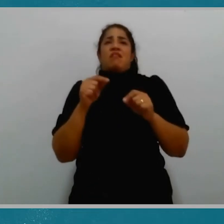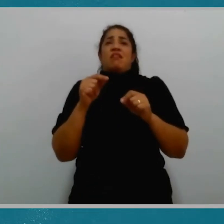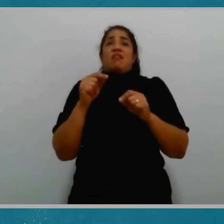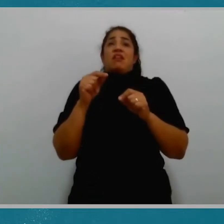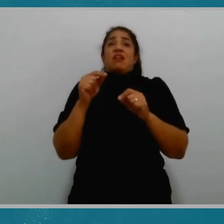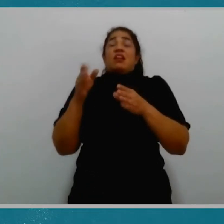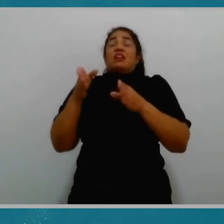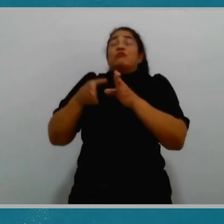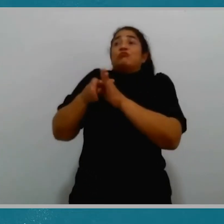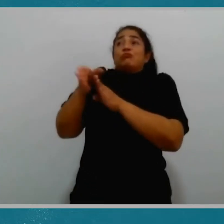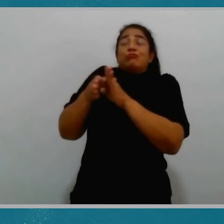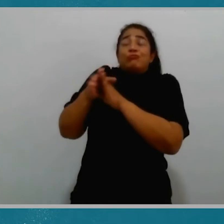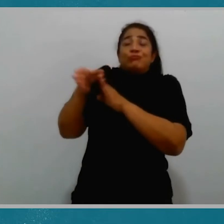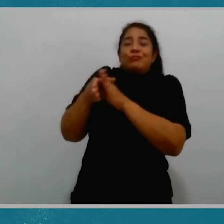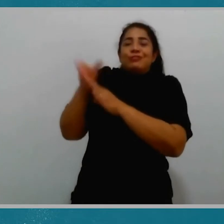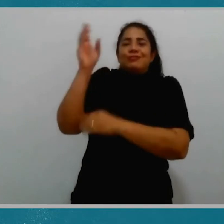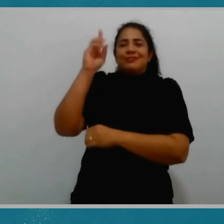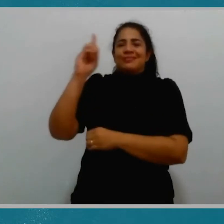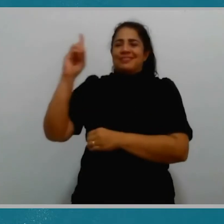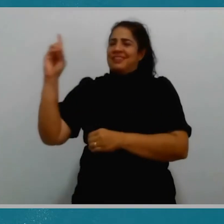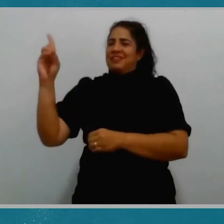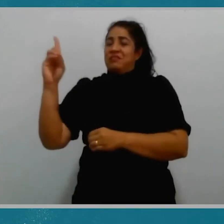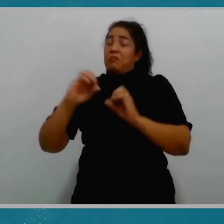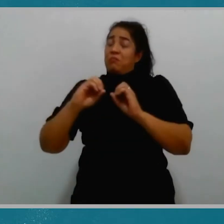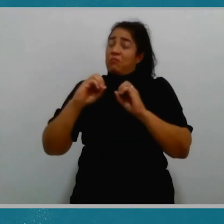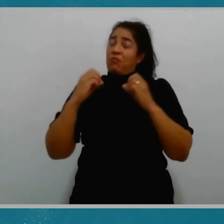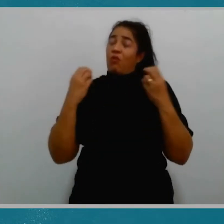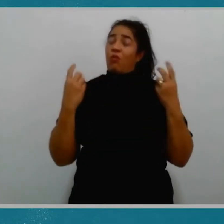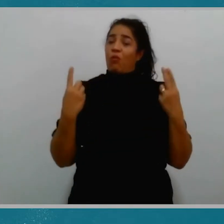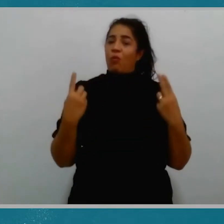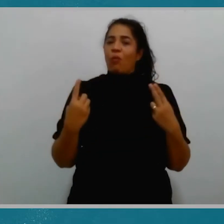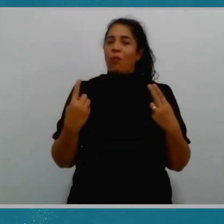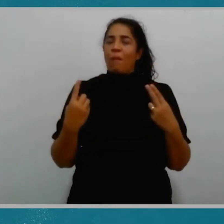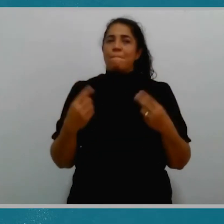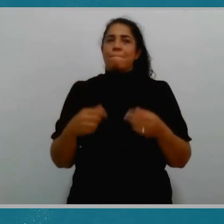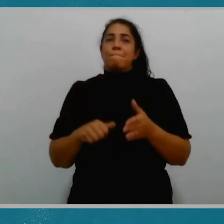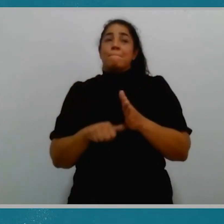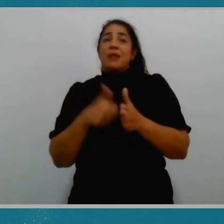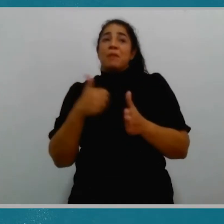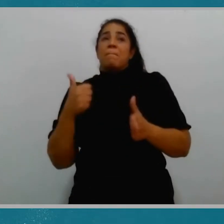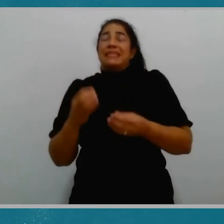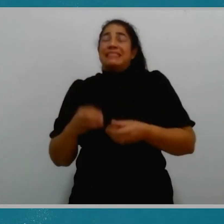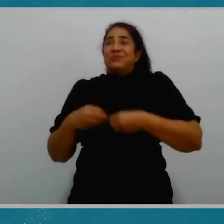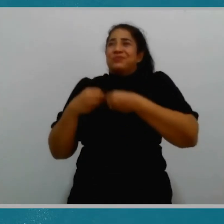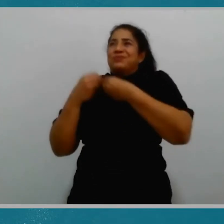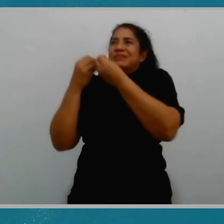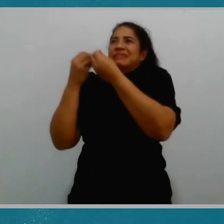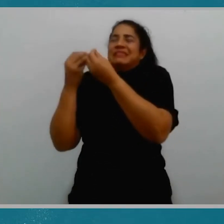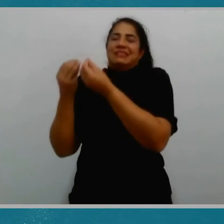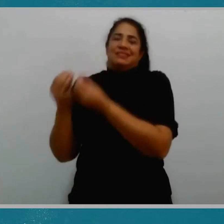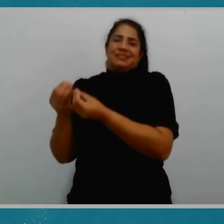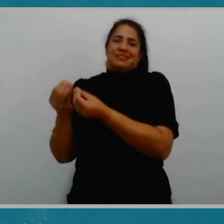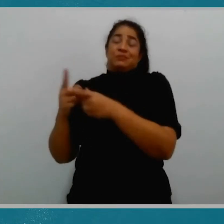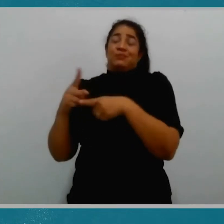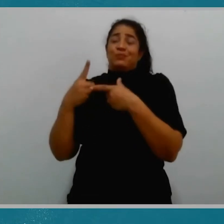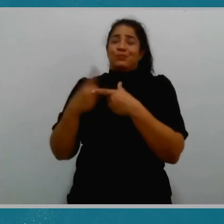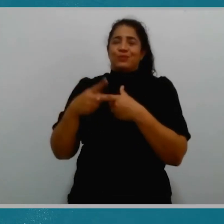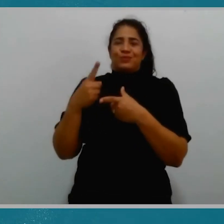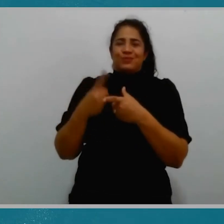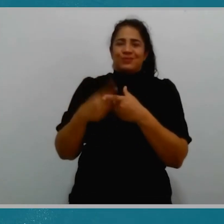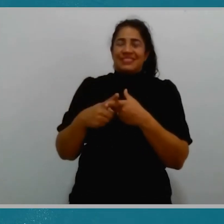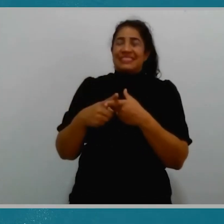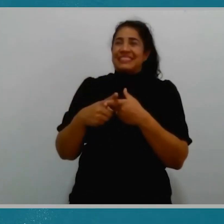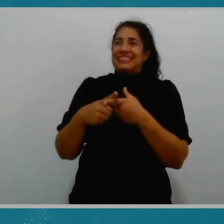quem primeiro deu a ele, para que lhe venha a ser restituído? Porque dele, e por